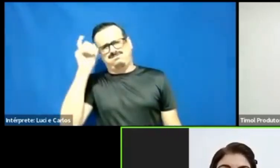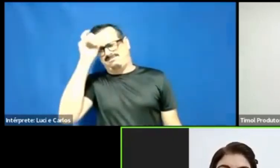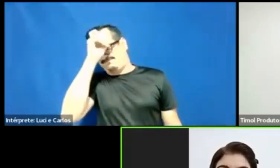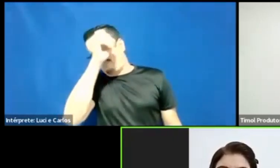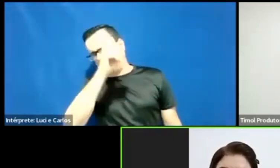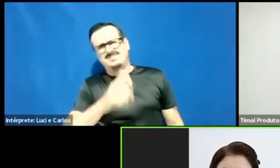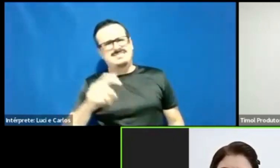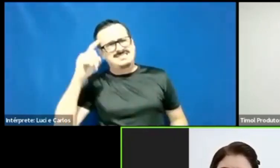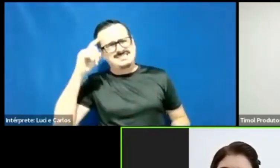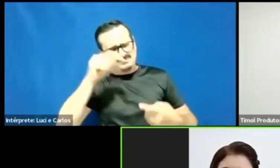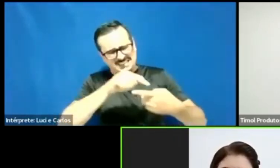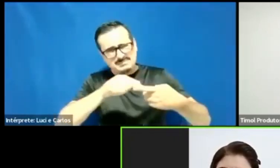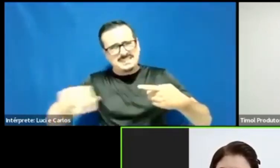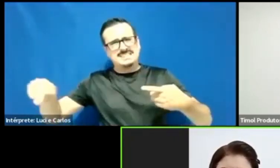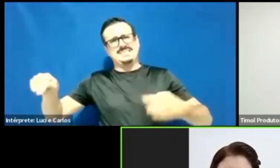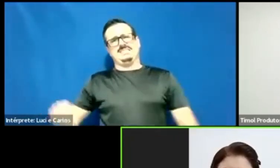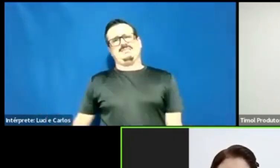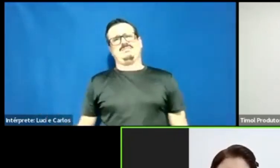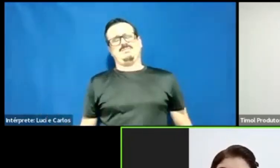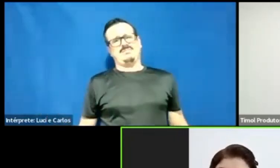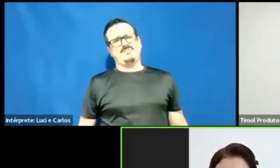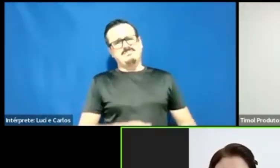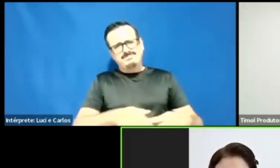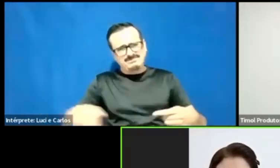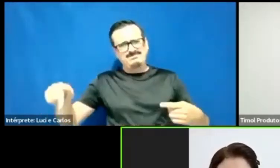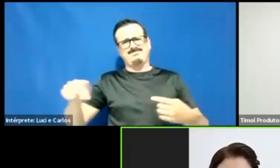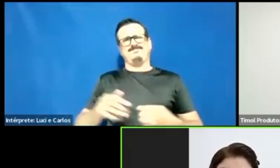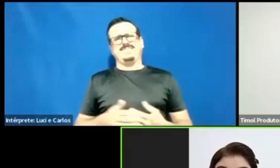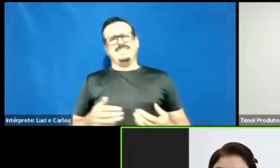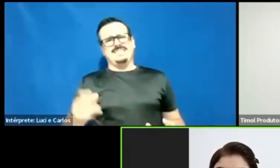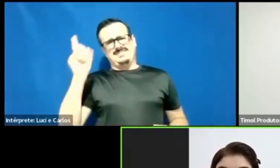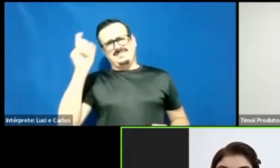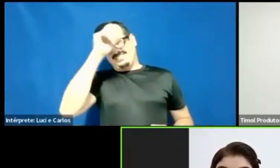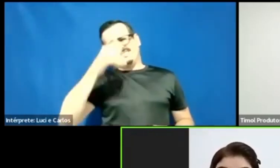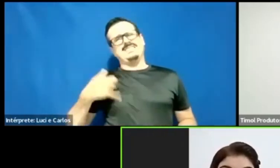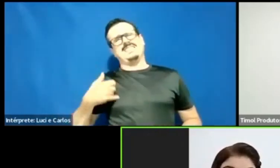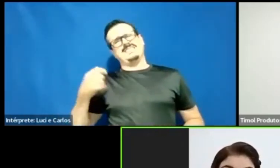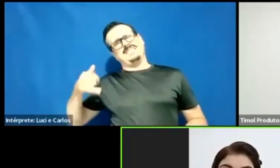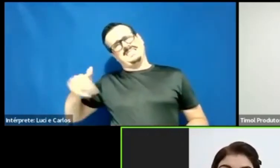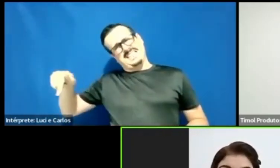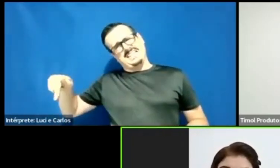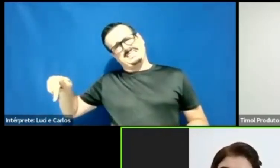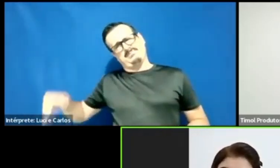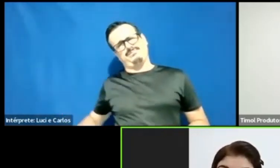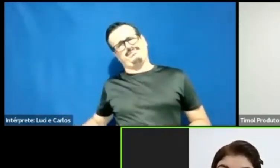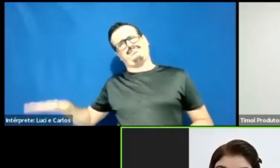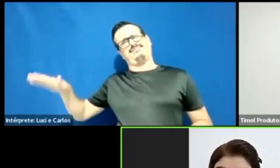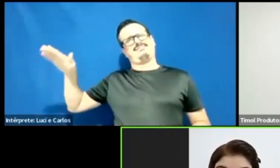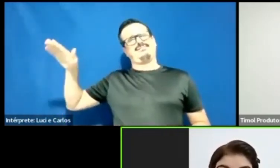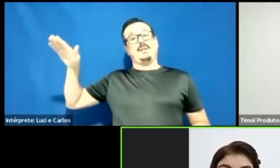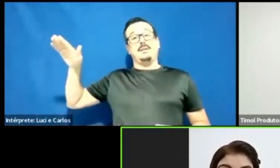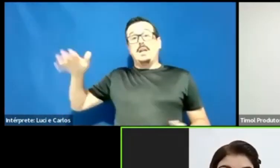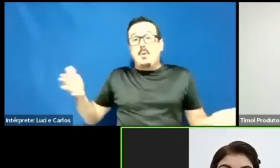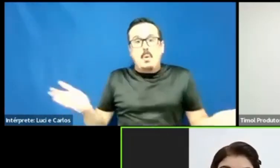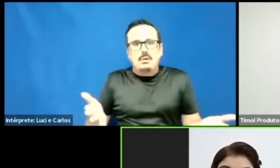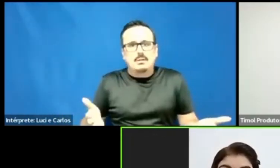Então, desde os 7 anos eu passei por esse transtorno, e hoje funciona normalmente, graças